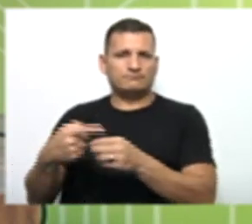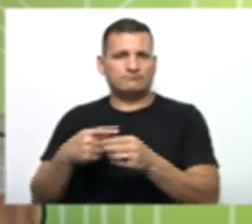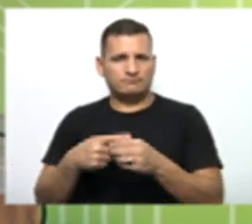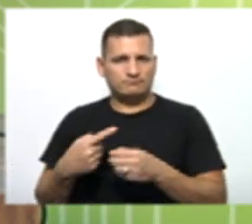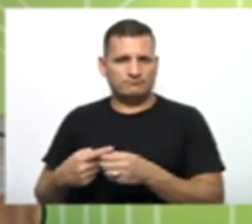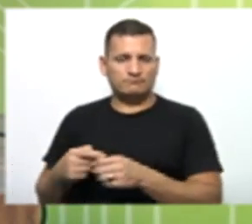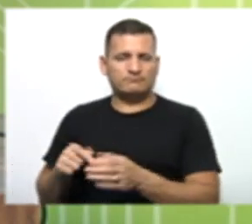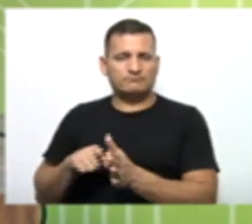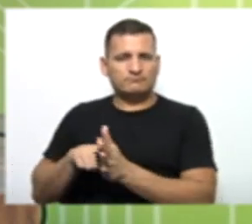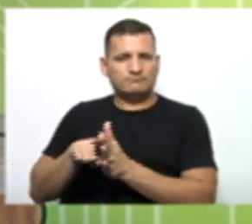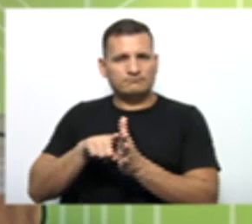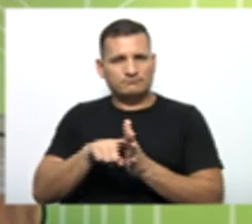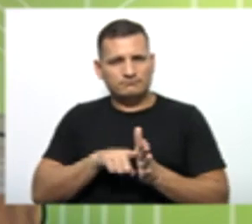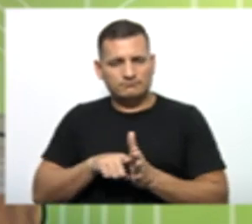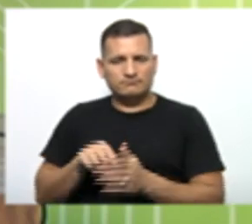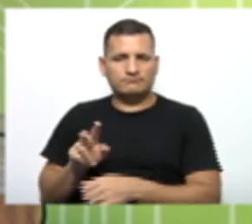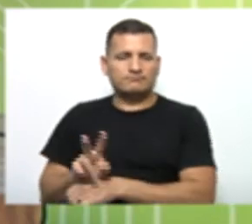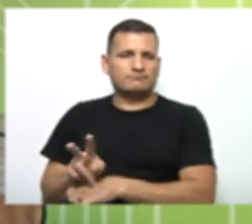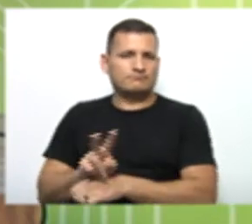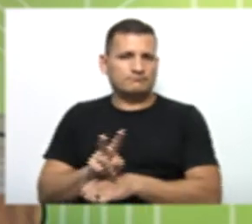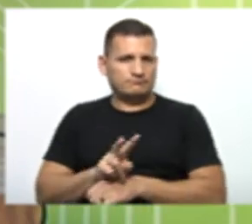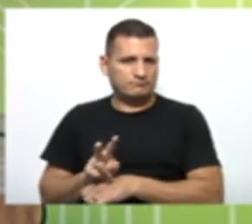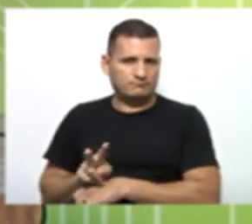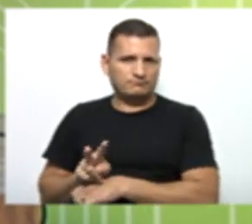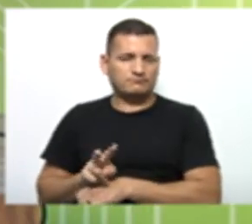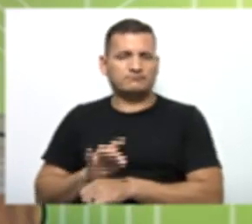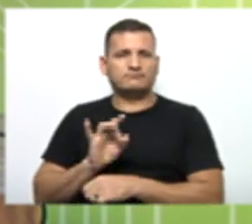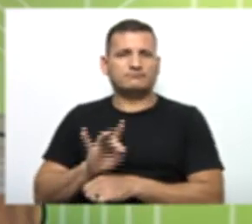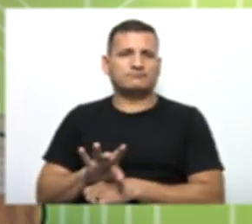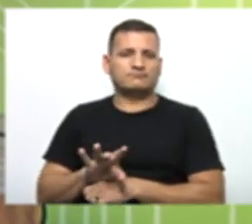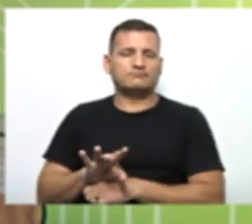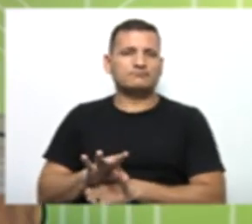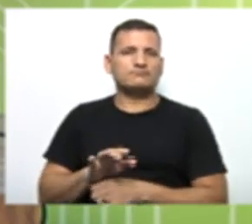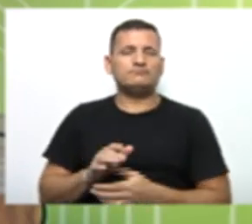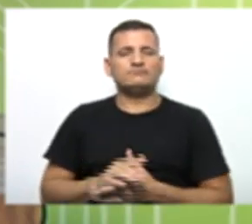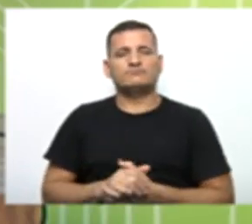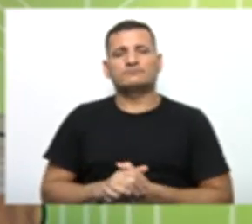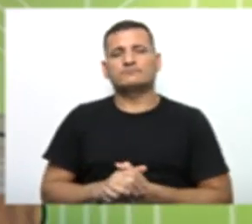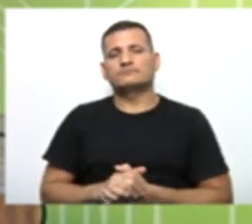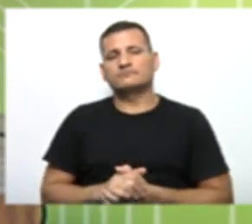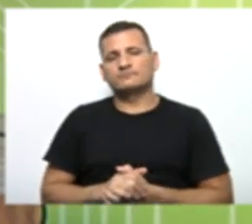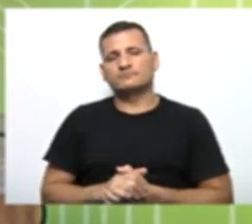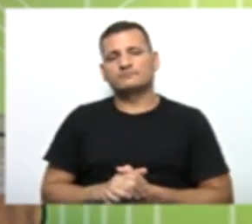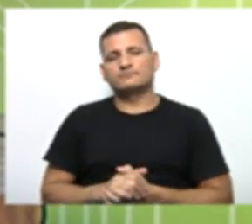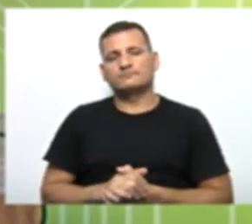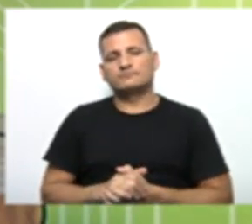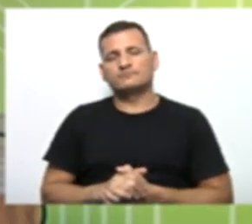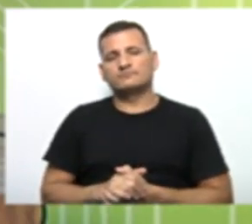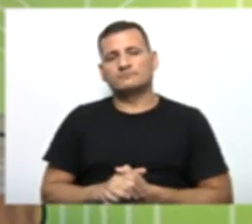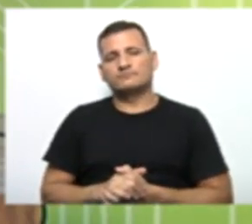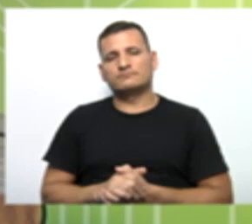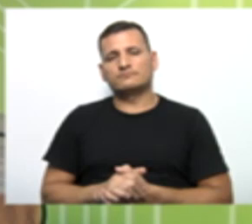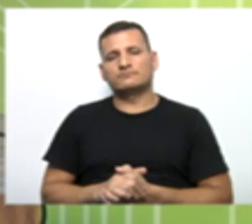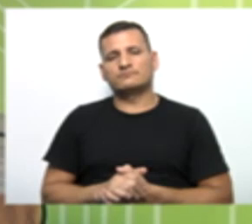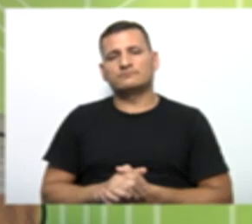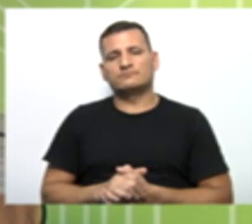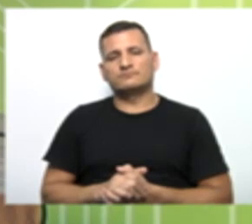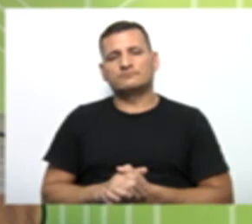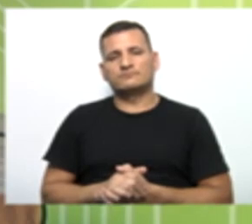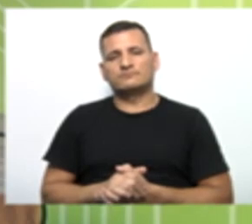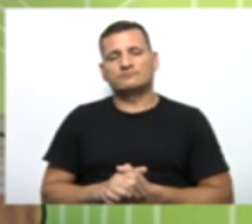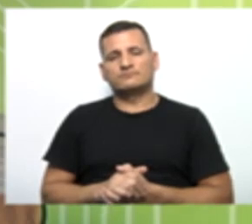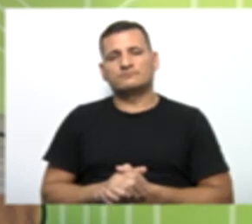vão executar as políticas públicas que sejam de interesse daquele município específico.